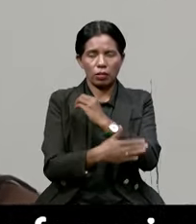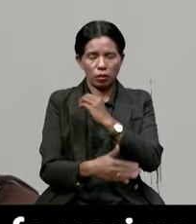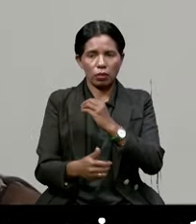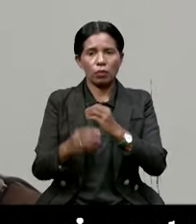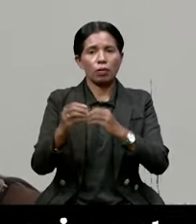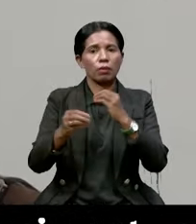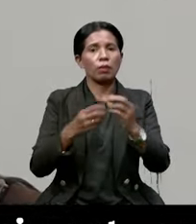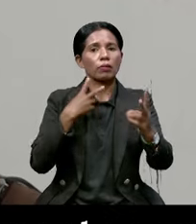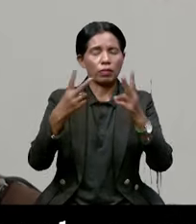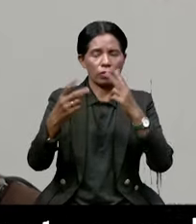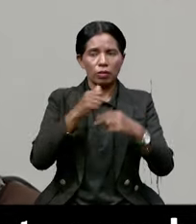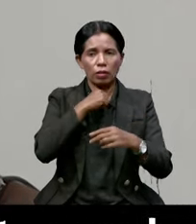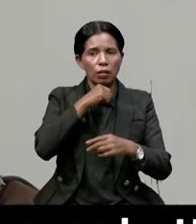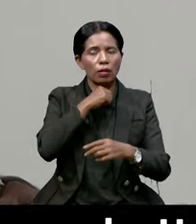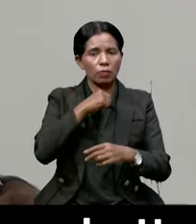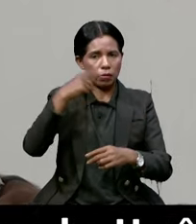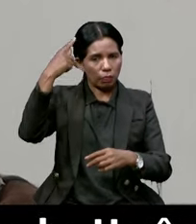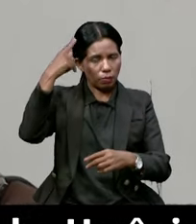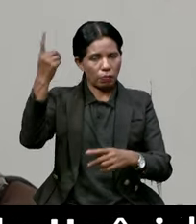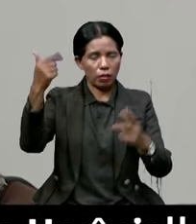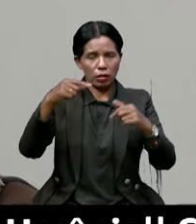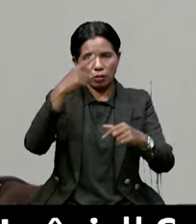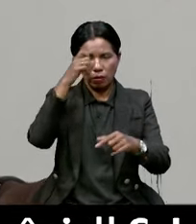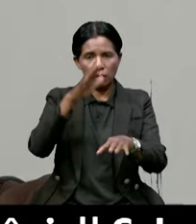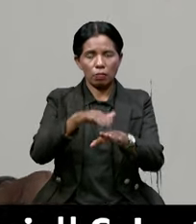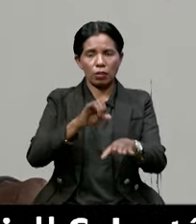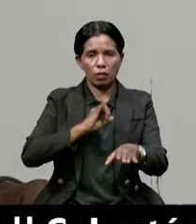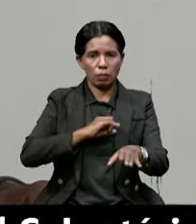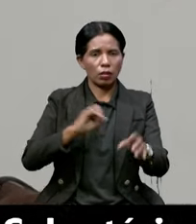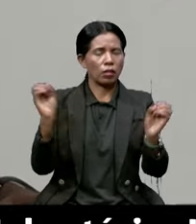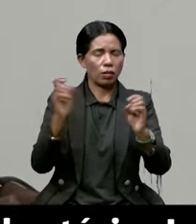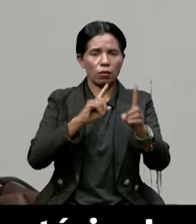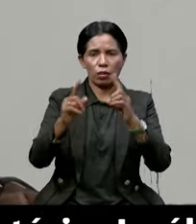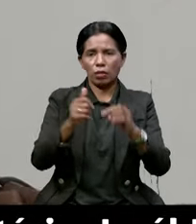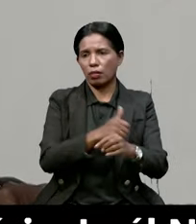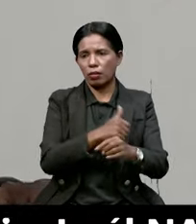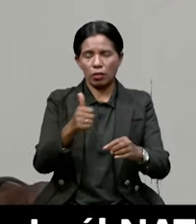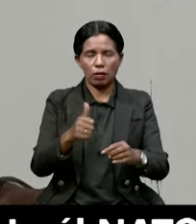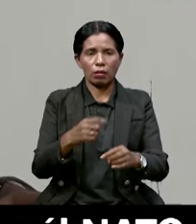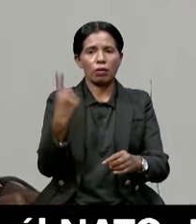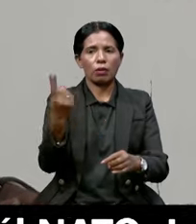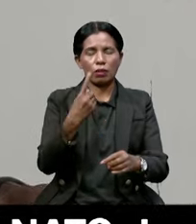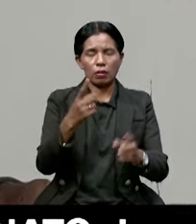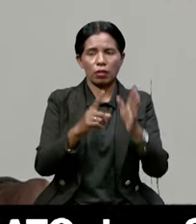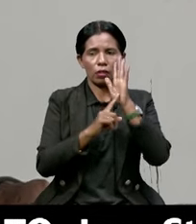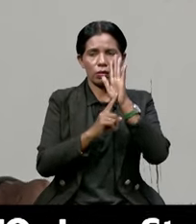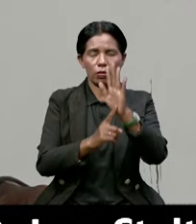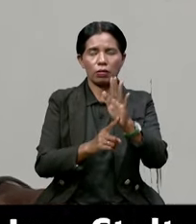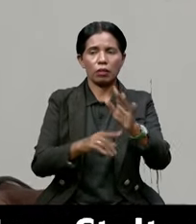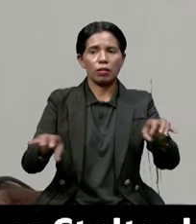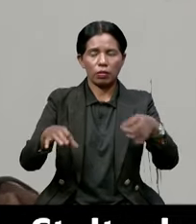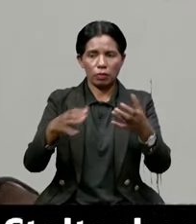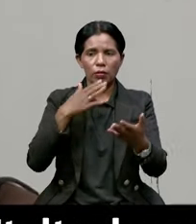Nian, tamanema bolu ha mai ne so det la kulia bacelu. So a tu relata det progresso